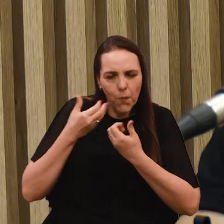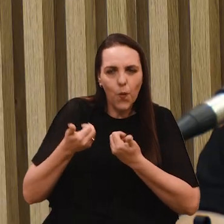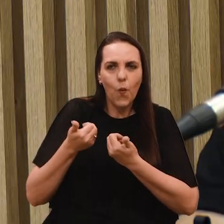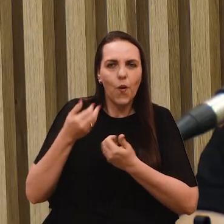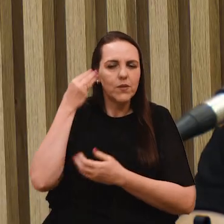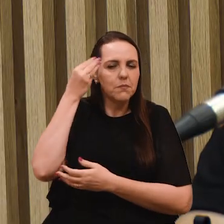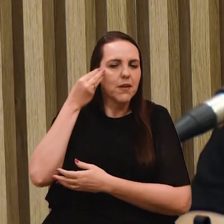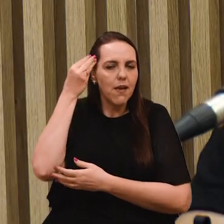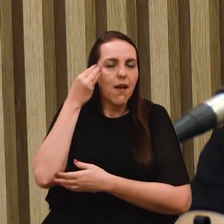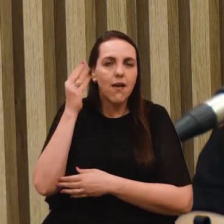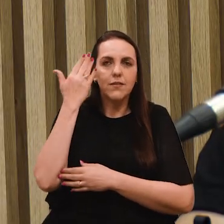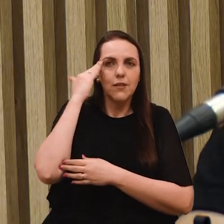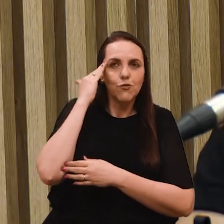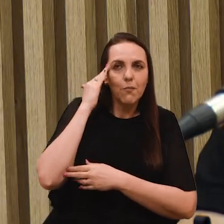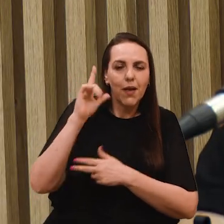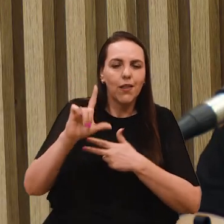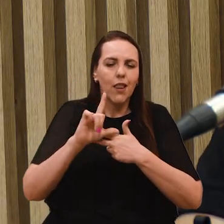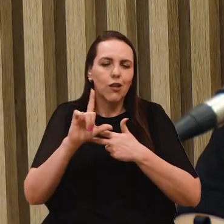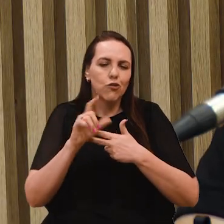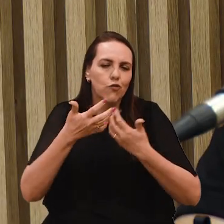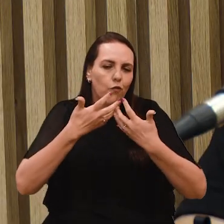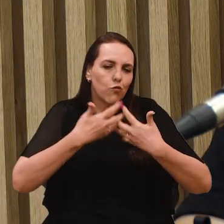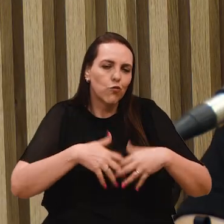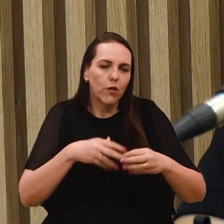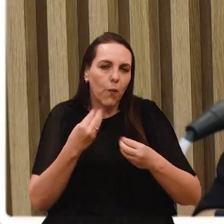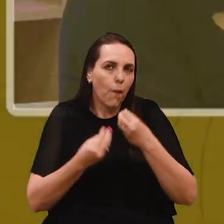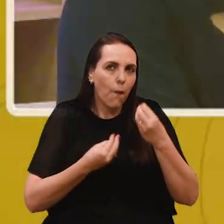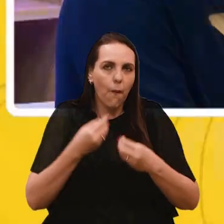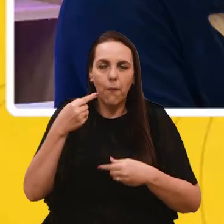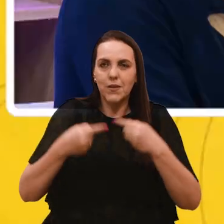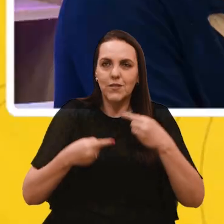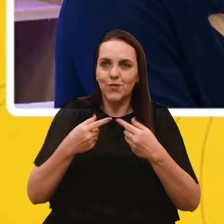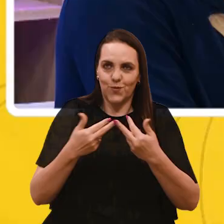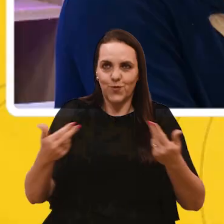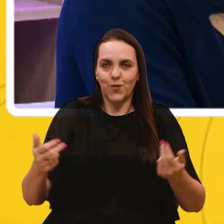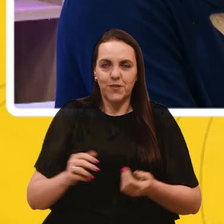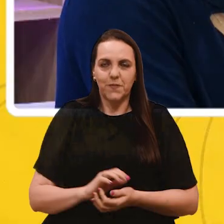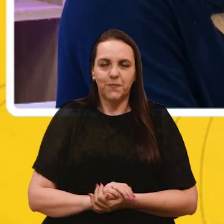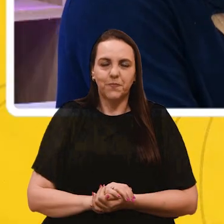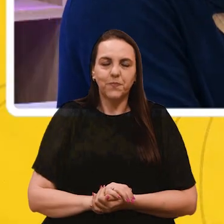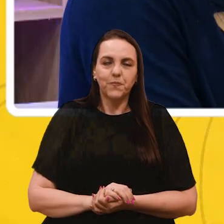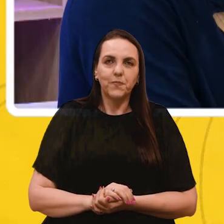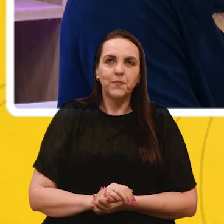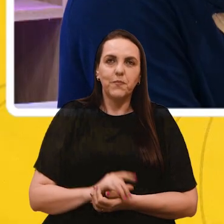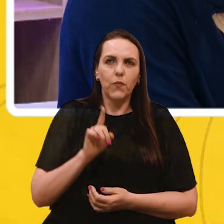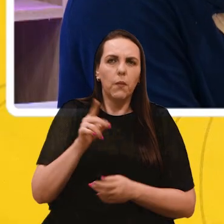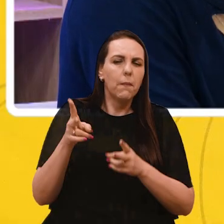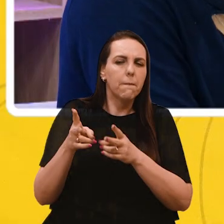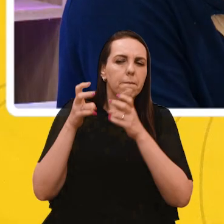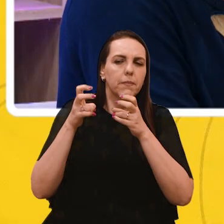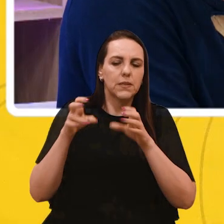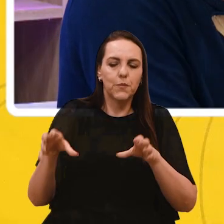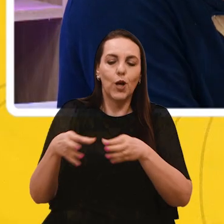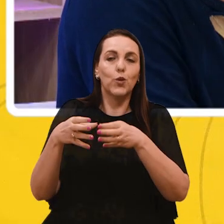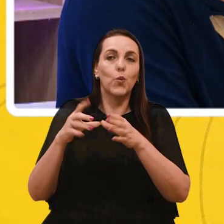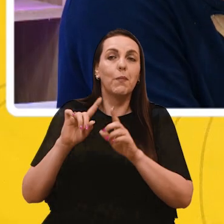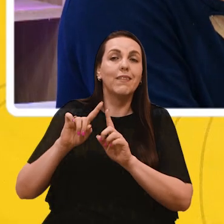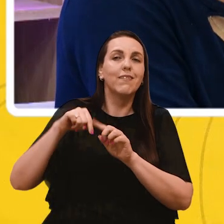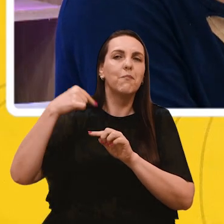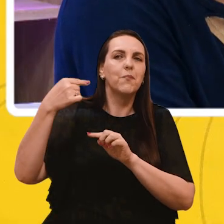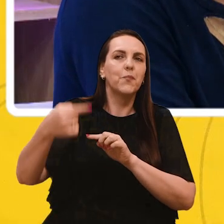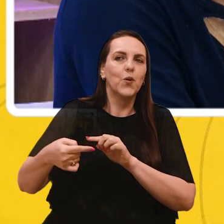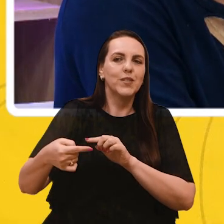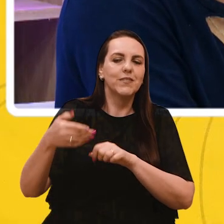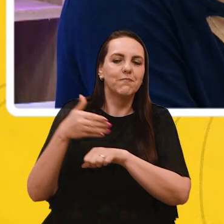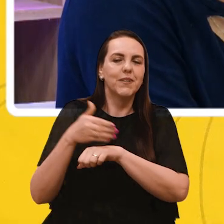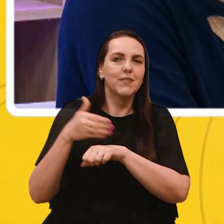o que é um legislativo, como que funciona esse tipo de discussão. E como é que tu percebeu depois a turma, depois que participaram